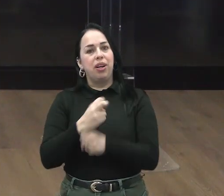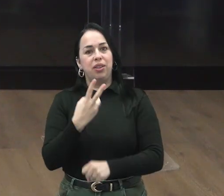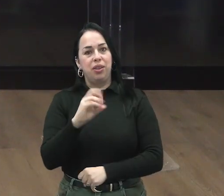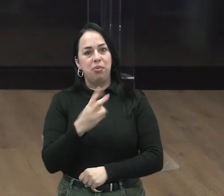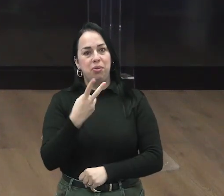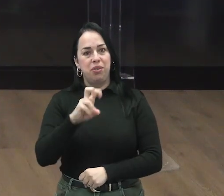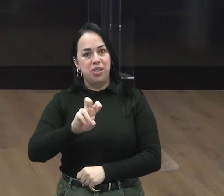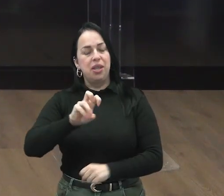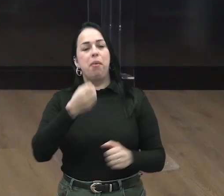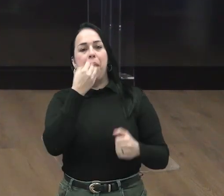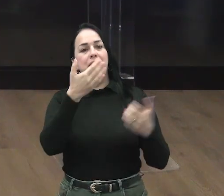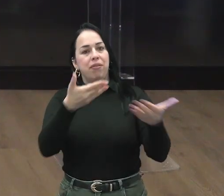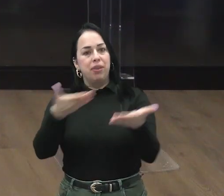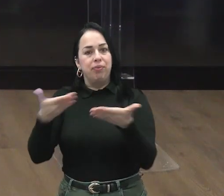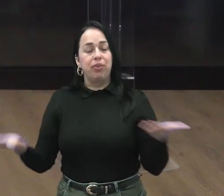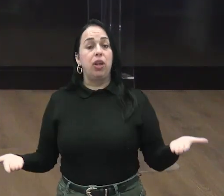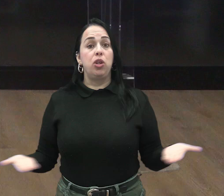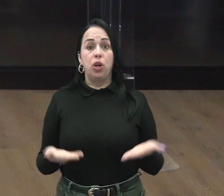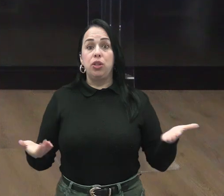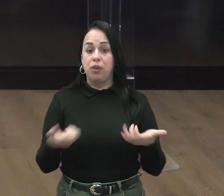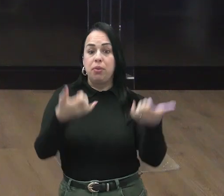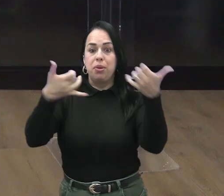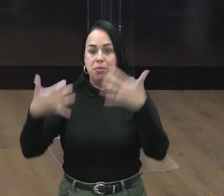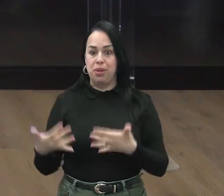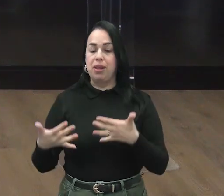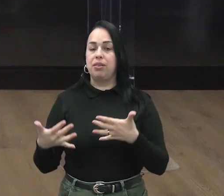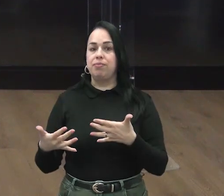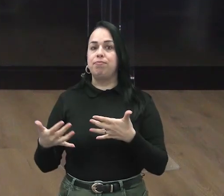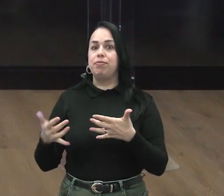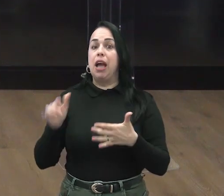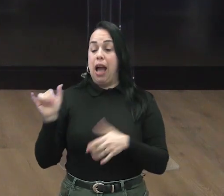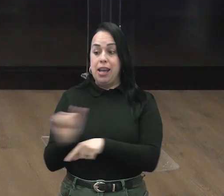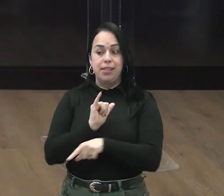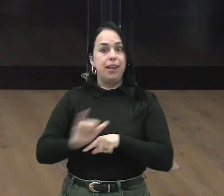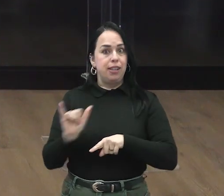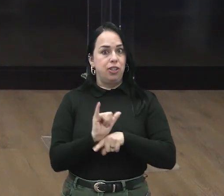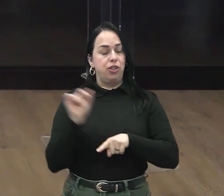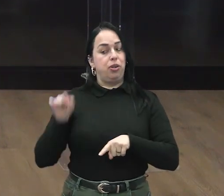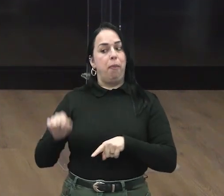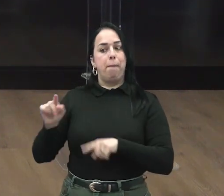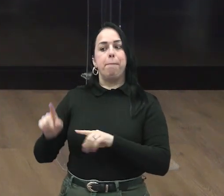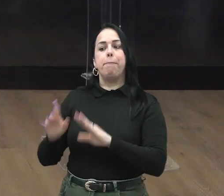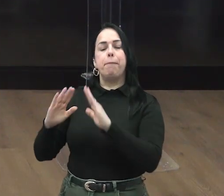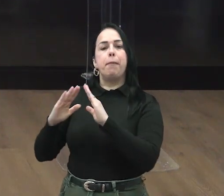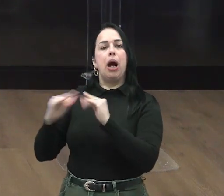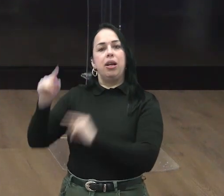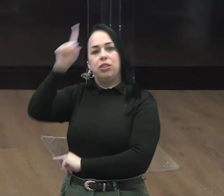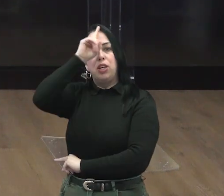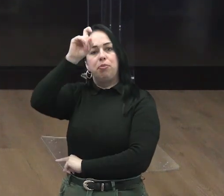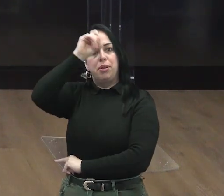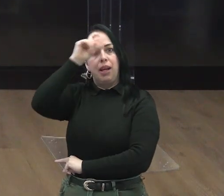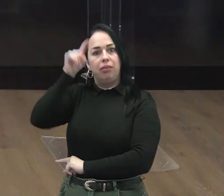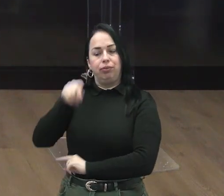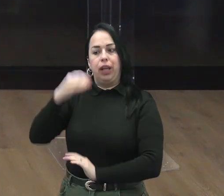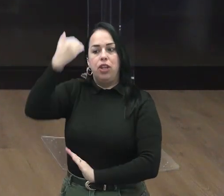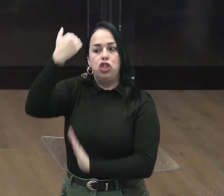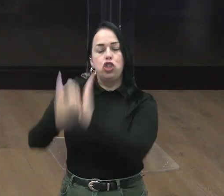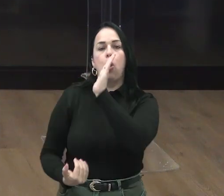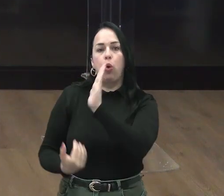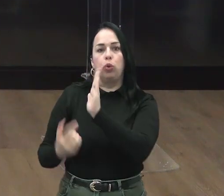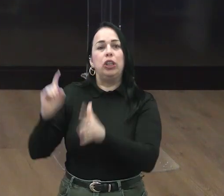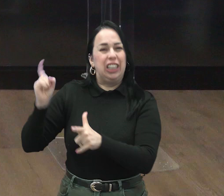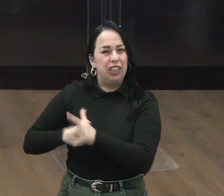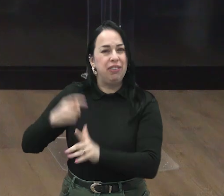bem-vinda, muito bem-vindo. No programa de hoje, a gente fala sobre a medida que permite aos hospitais privados abaterem dívidas tributárias com